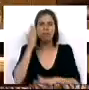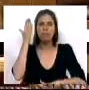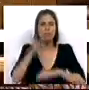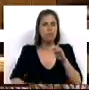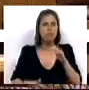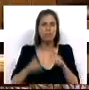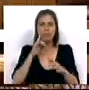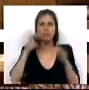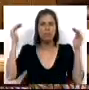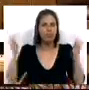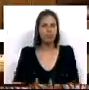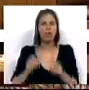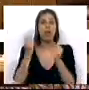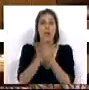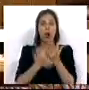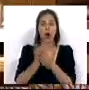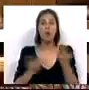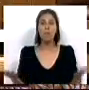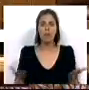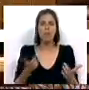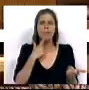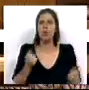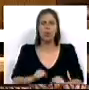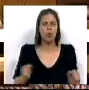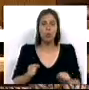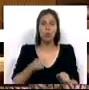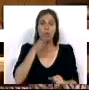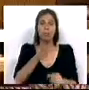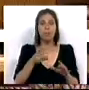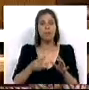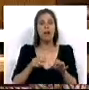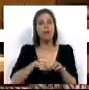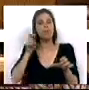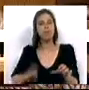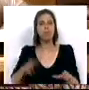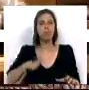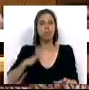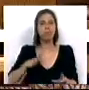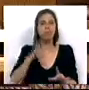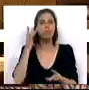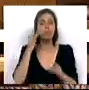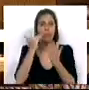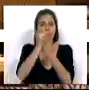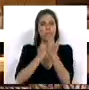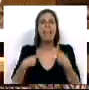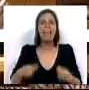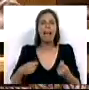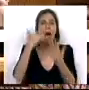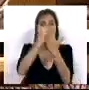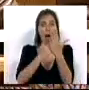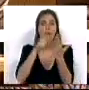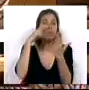hora retrações na economia. Não se pode falar de saídas limpas quando o caderno de encargos